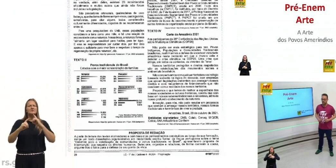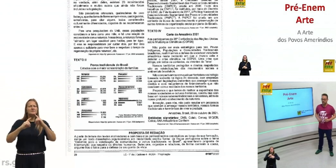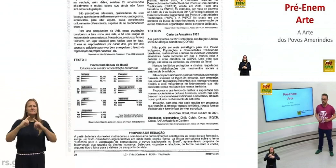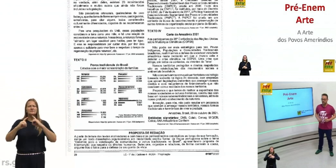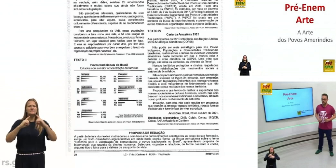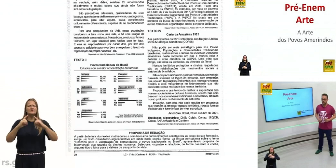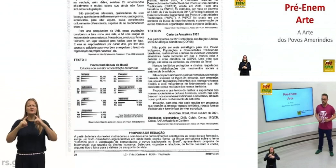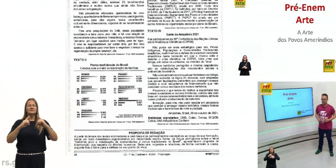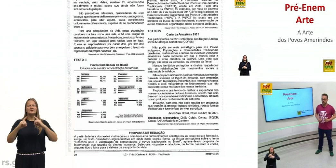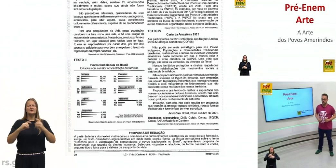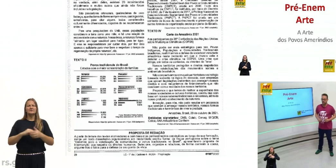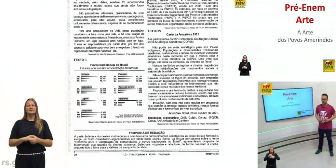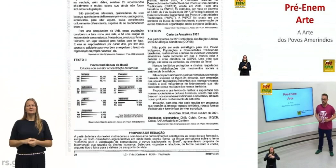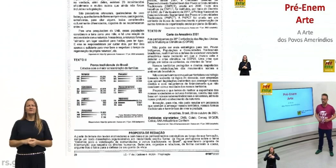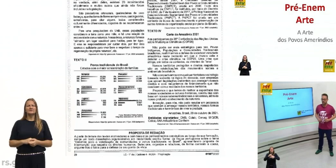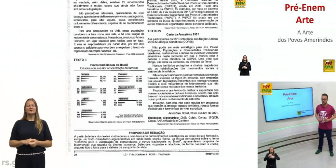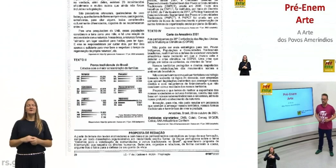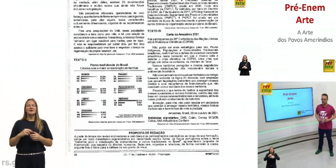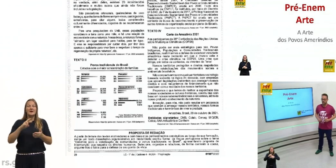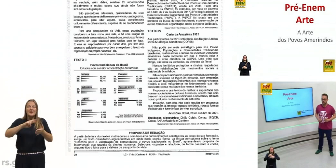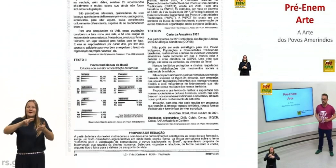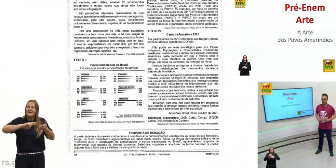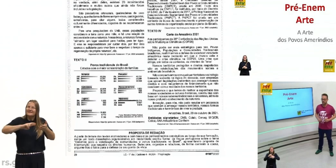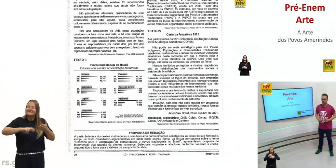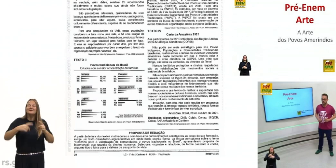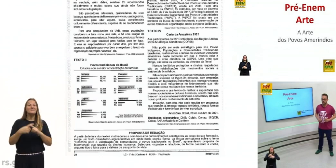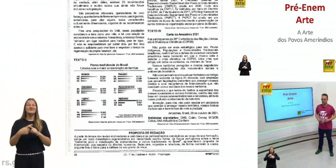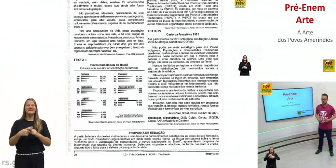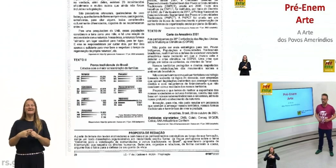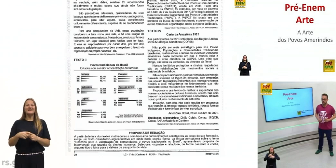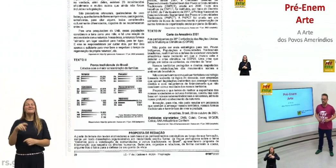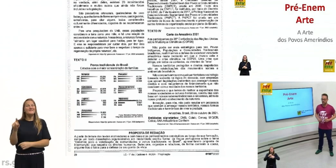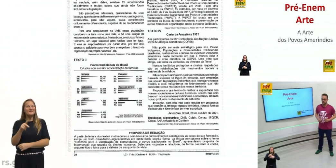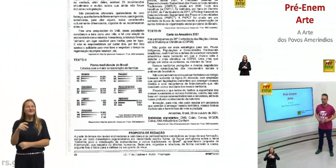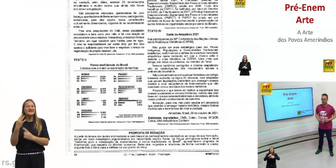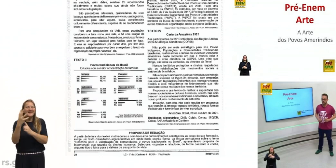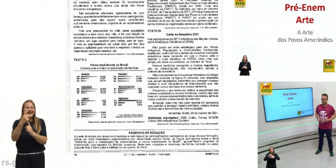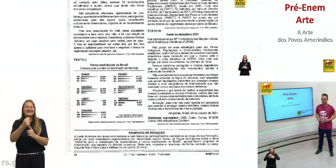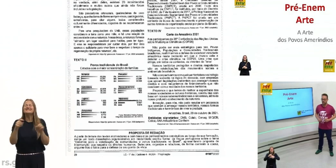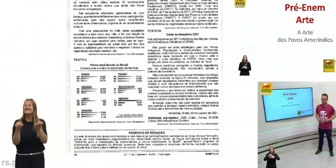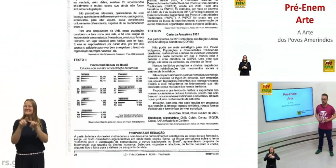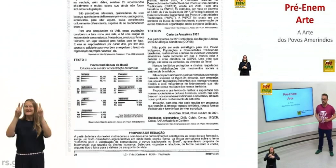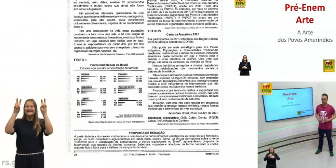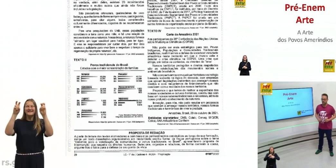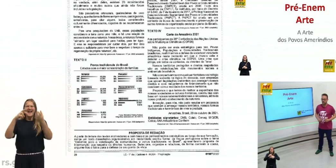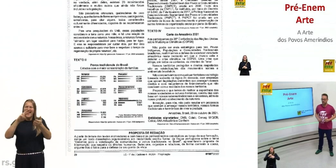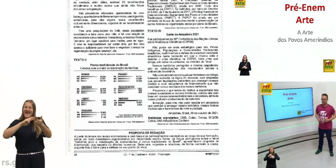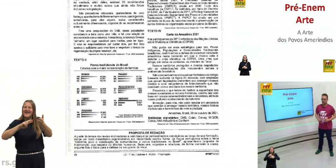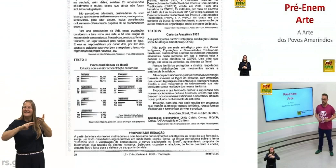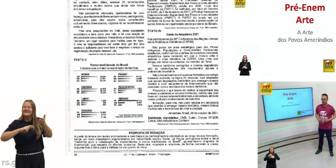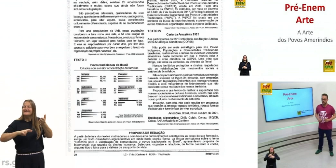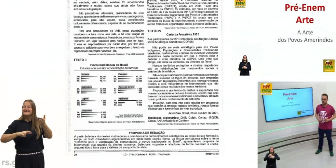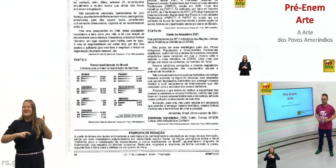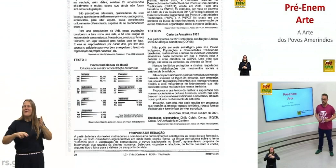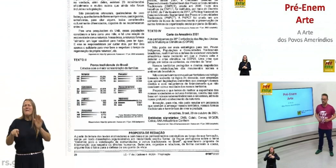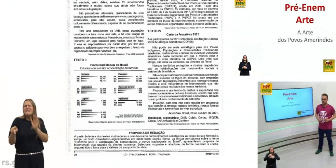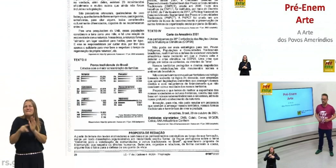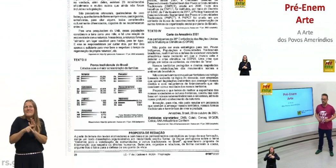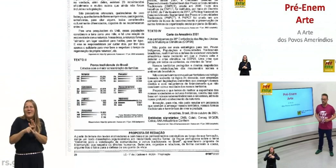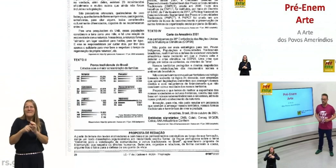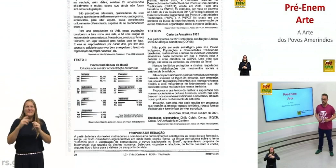com o tema ali da nossa redação porque o Ezequiel nessa aula falou sobre a arte dos povos